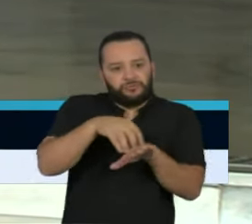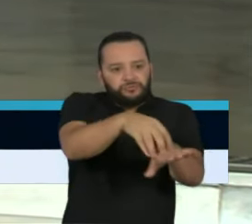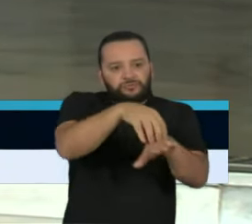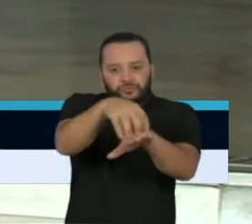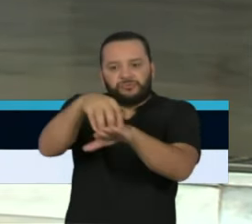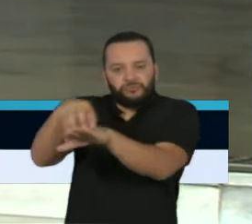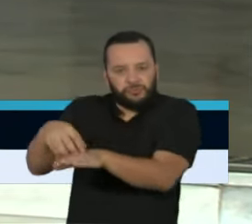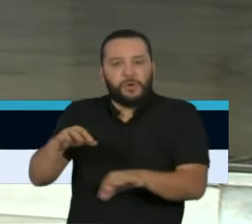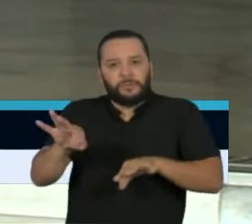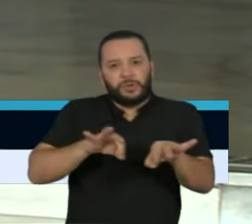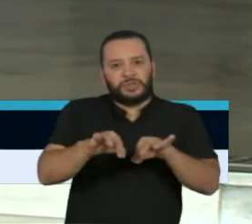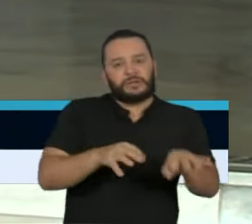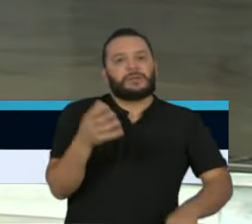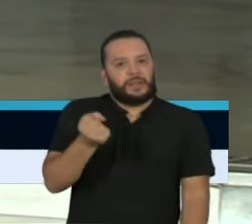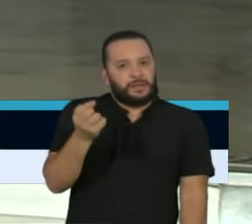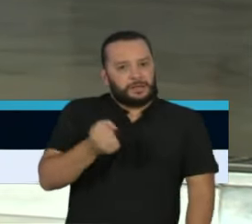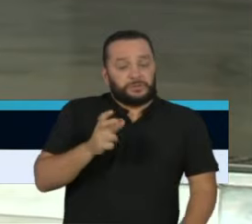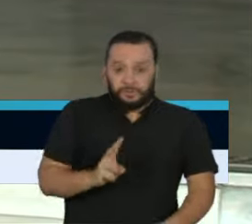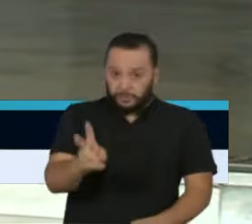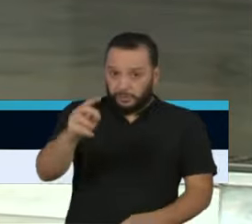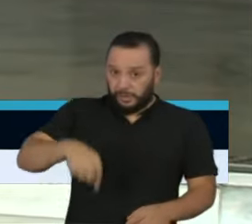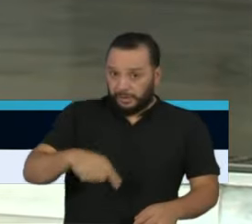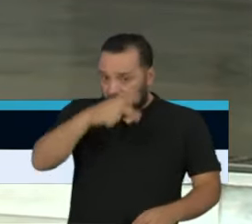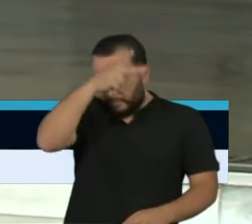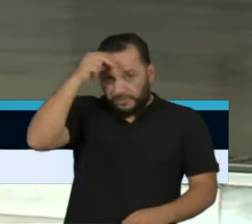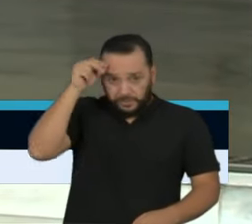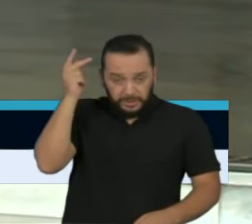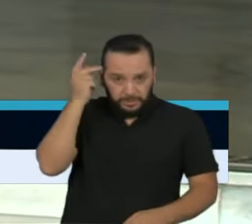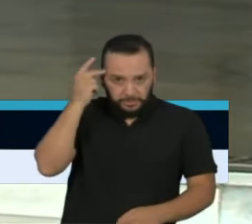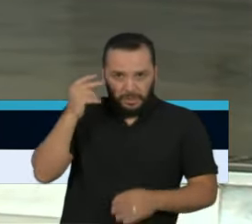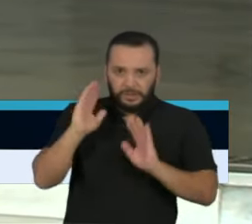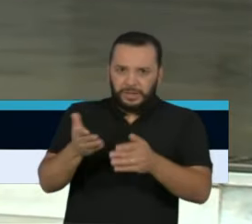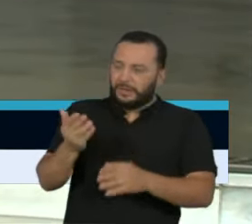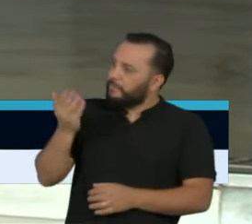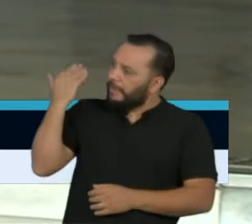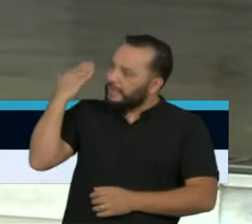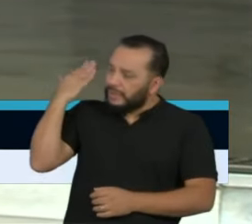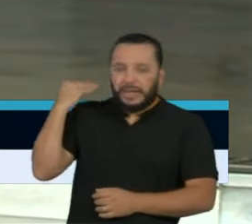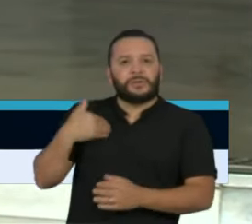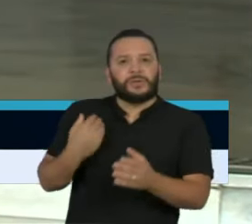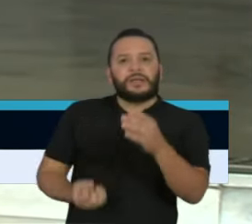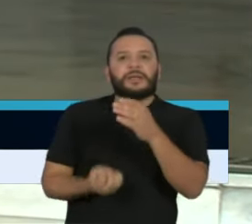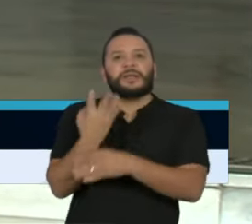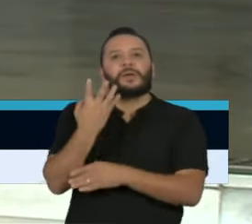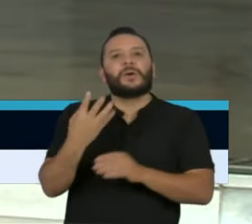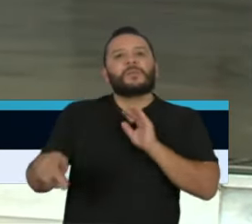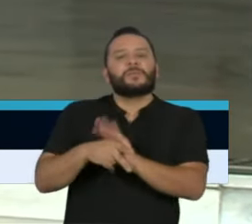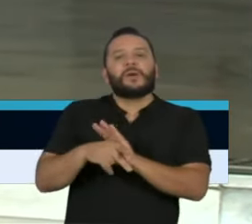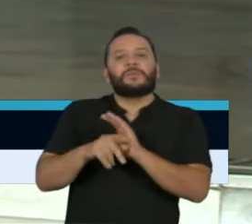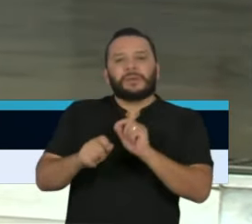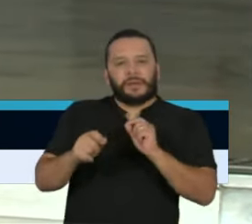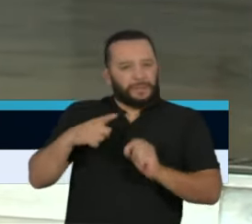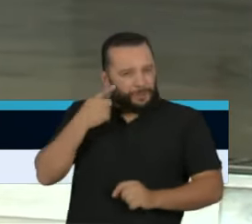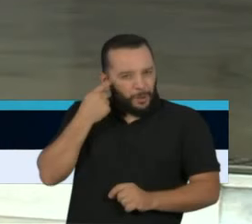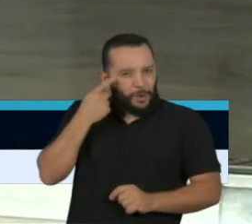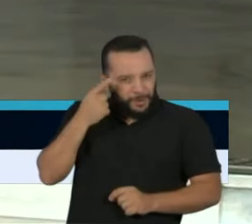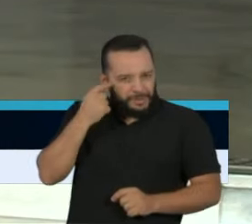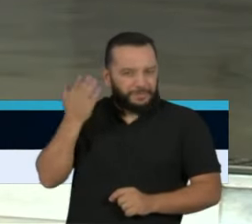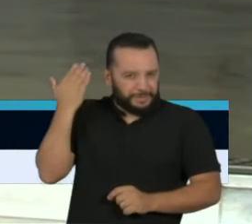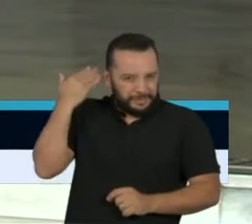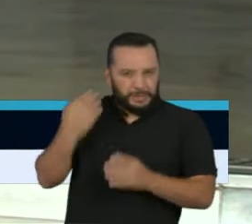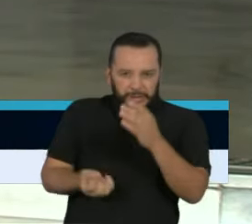programa já de algum tempo, implementado ainda pelo prefeito João Dória, de preocupação com a primeira infância. Para a Prefeitura de São